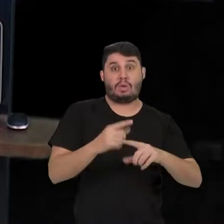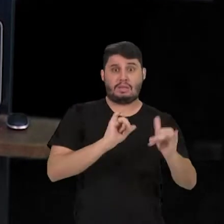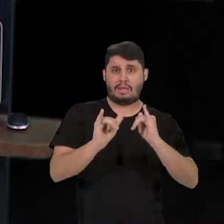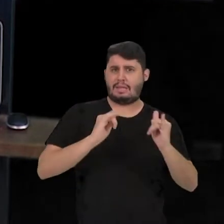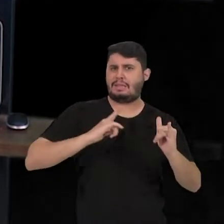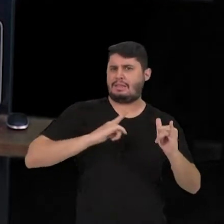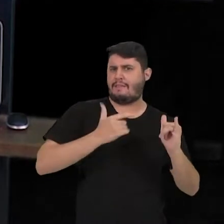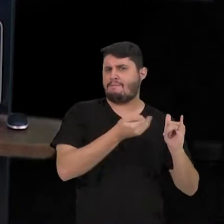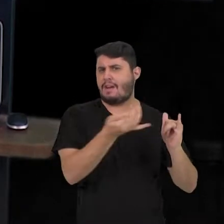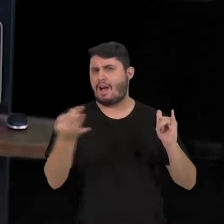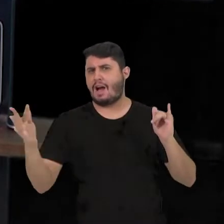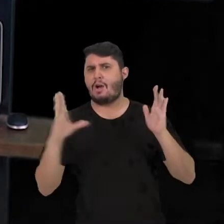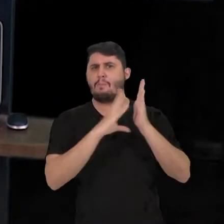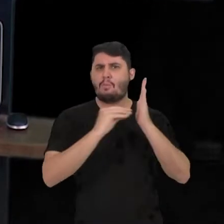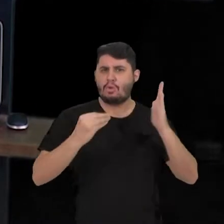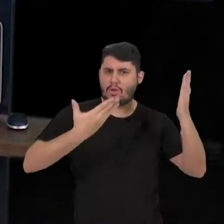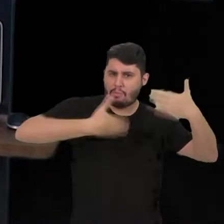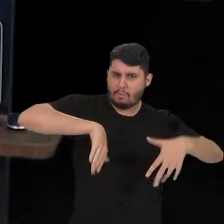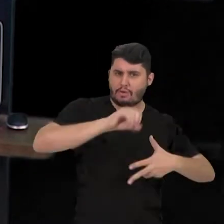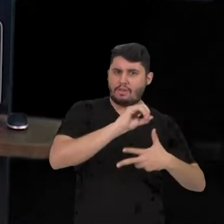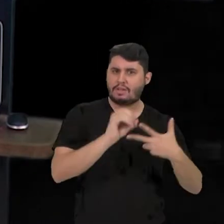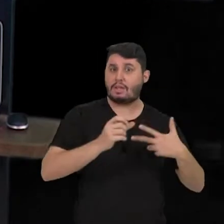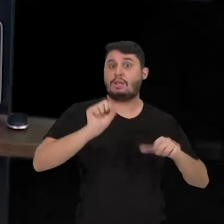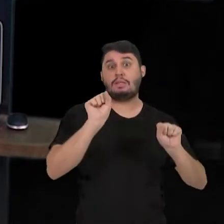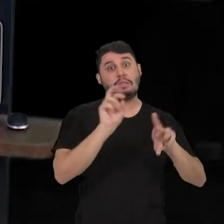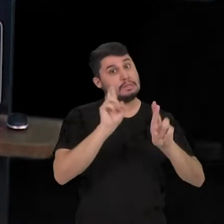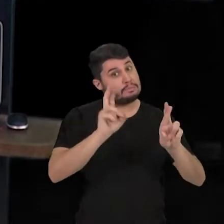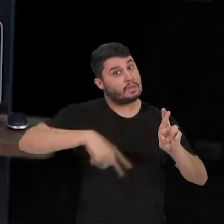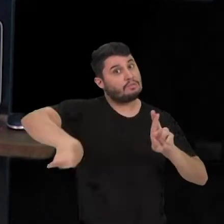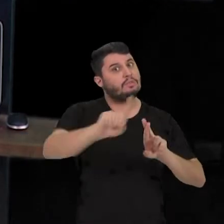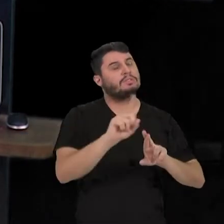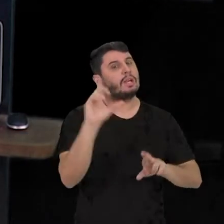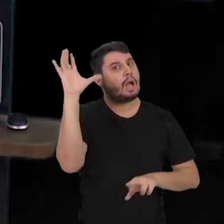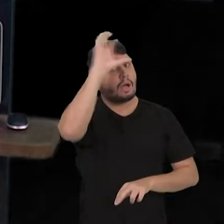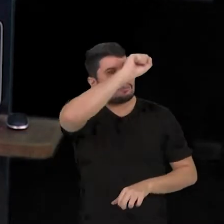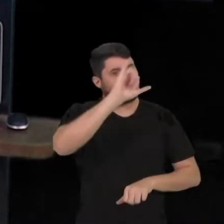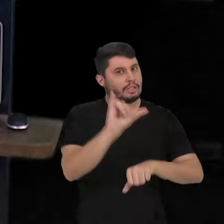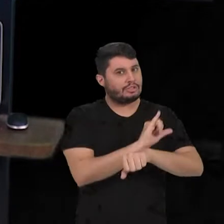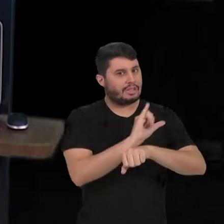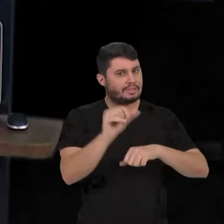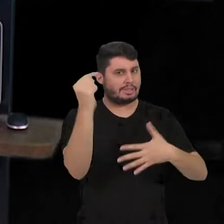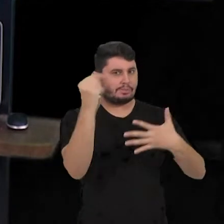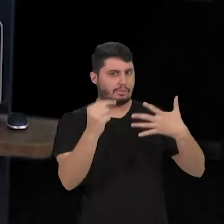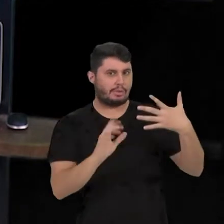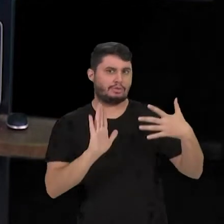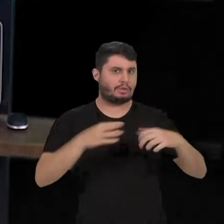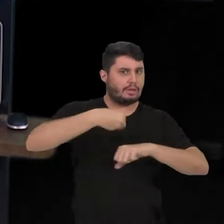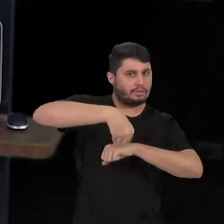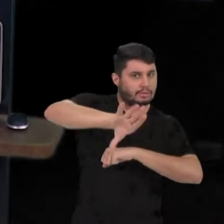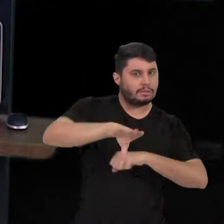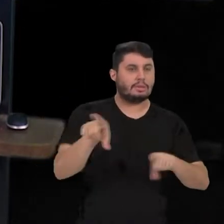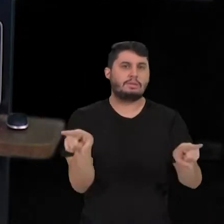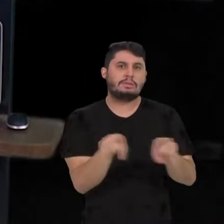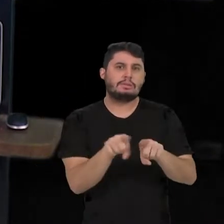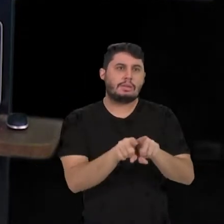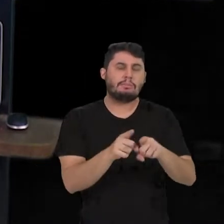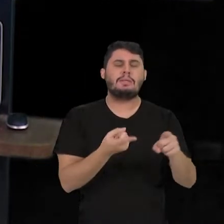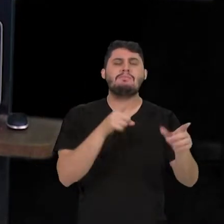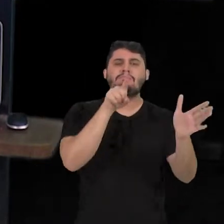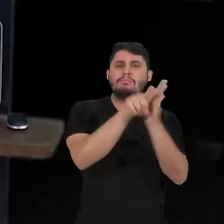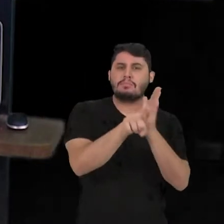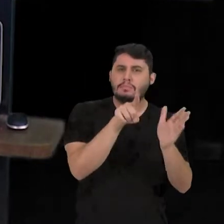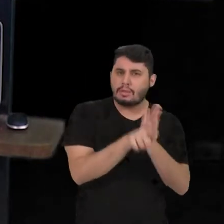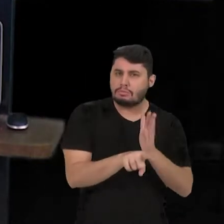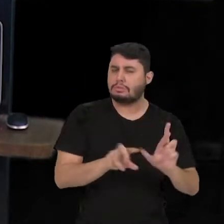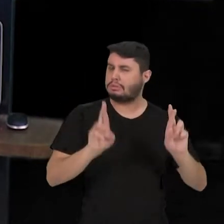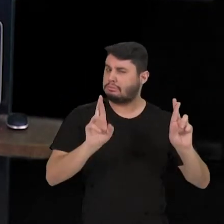provas de Enem passados. Espero que tenham usado bem as estratégias que a gente trabalhou e também tenham resolvido as questões, né? Um índice de acerto alto, eu tenho certeza